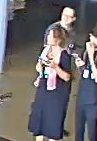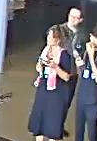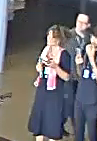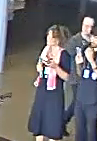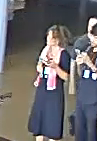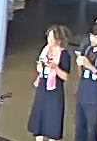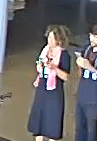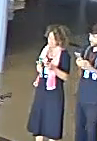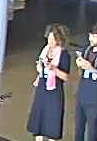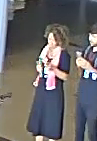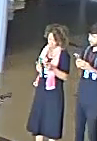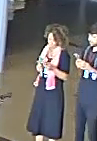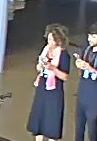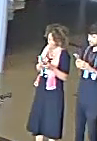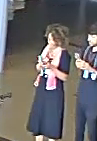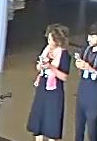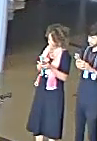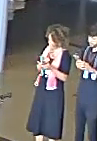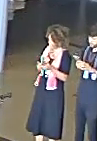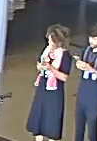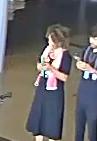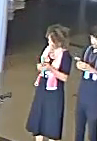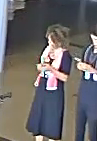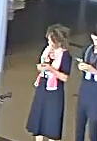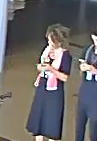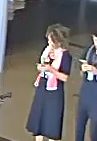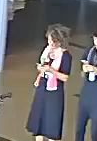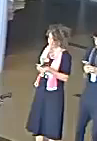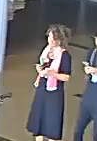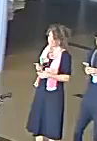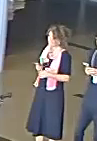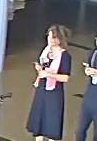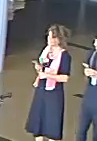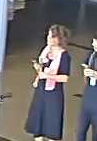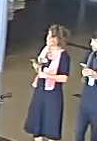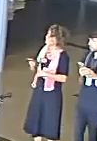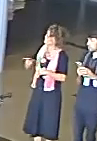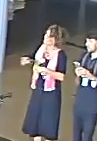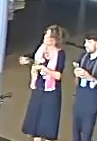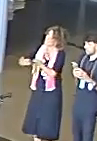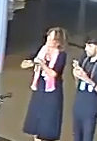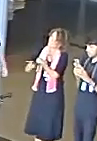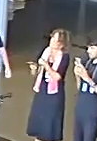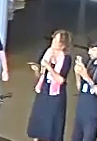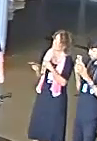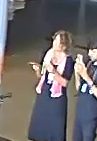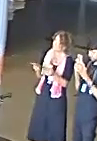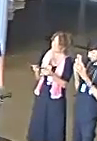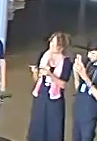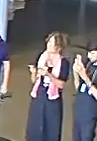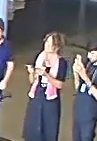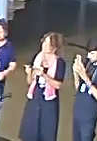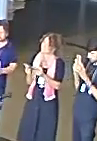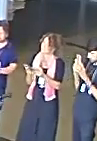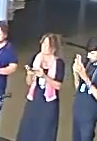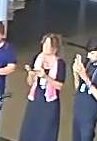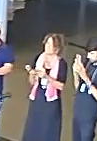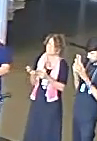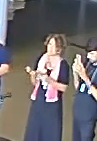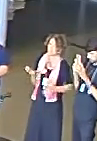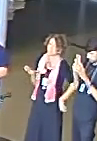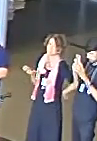favor das pessoas vulneráveis pessoas com deficiência o cidadão comum tanto as empresas de ônibus